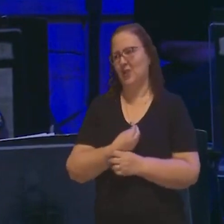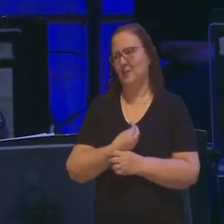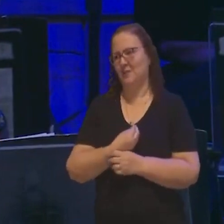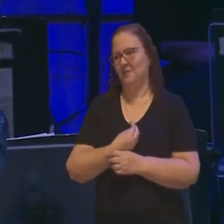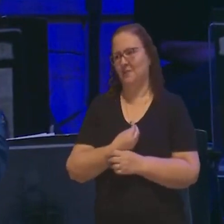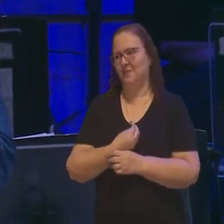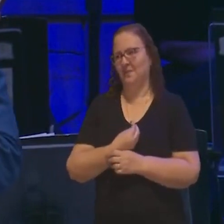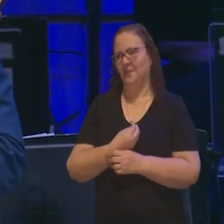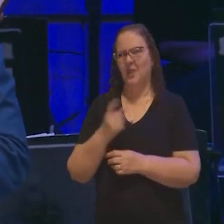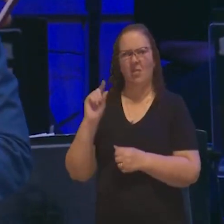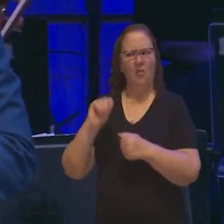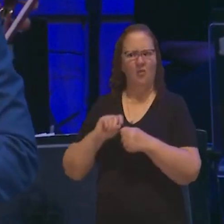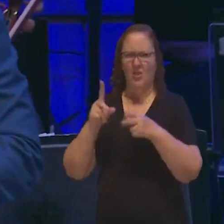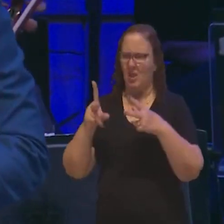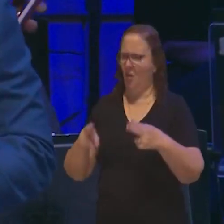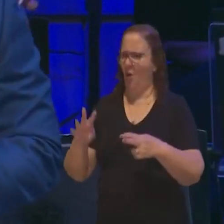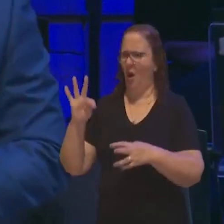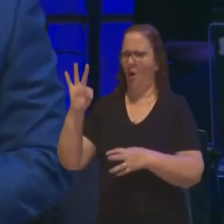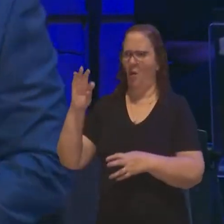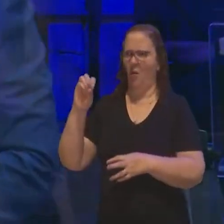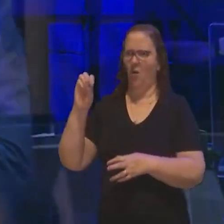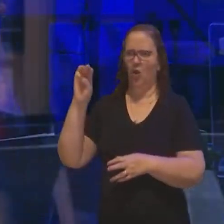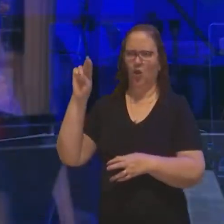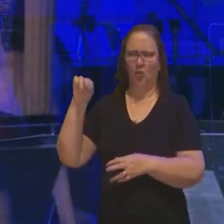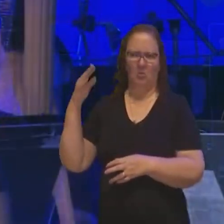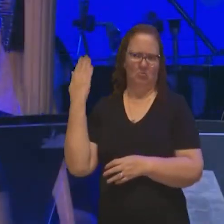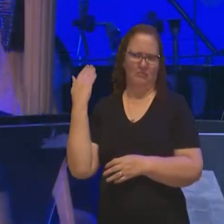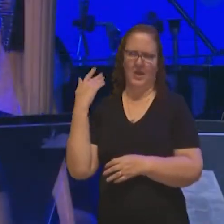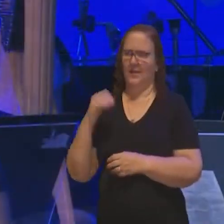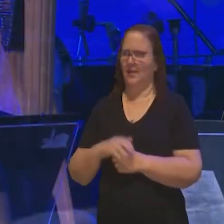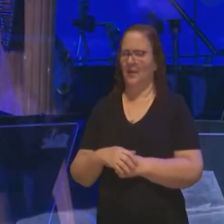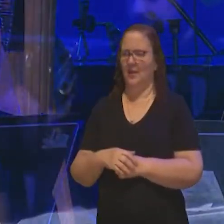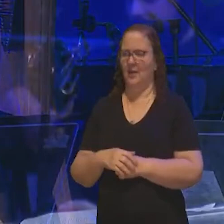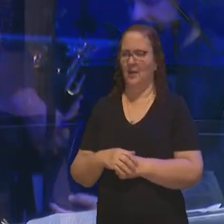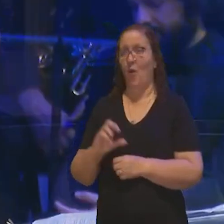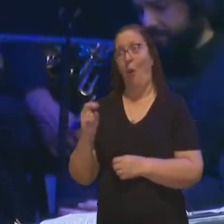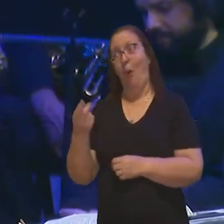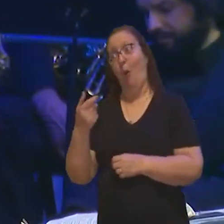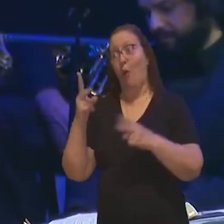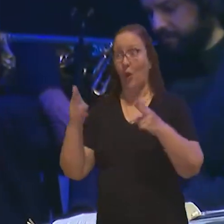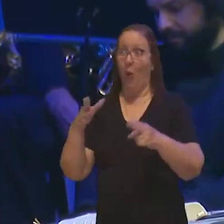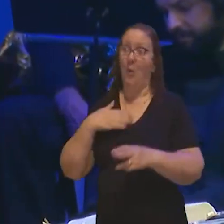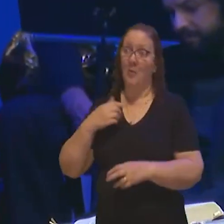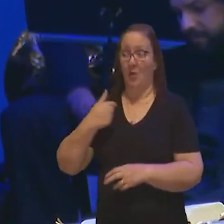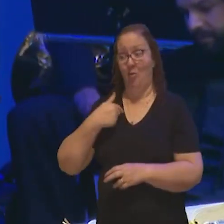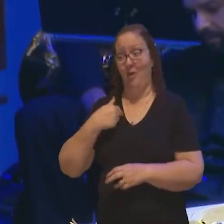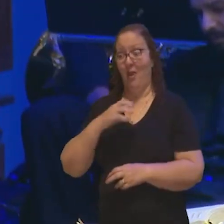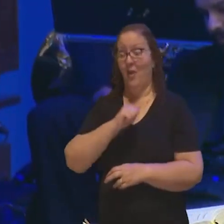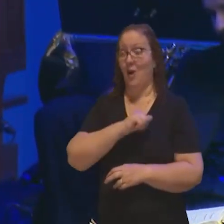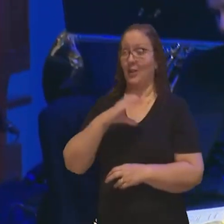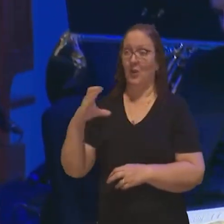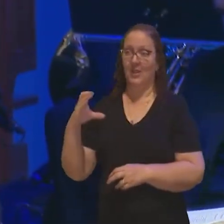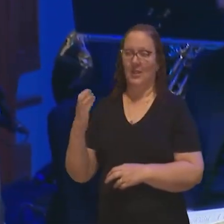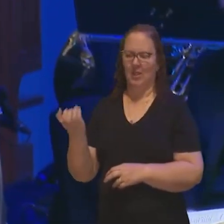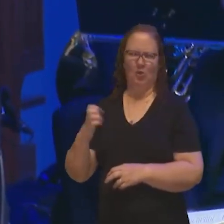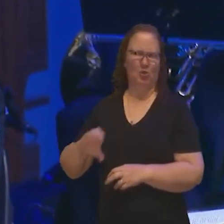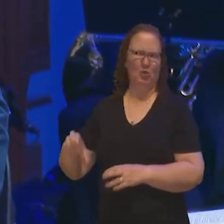agir como Tomé, de não agir como eu agi lá na minha adolescência, quando não quis sair na